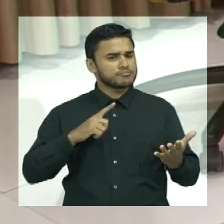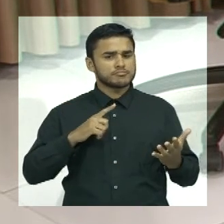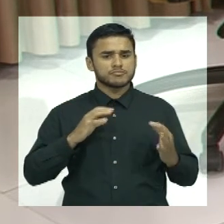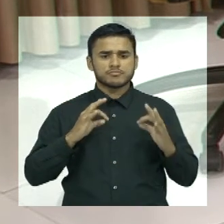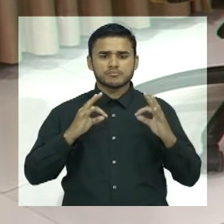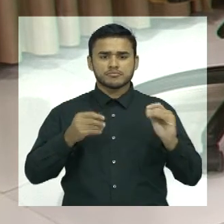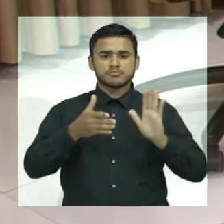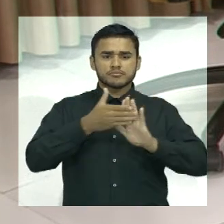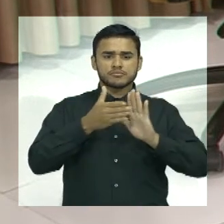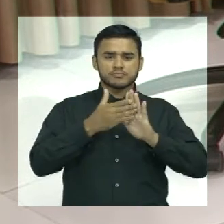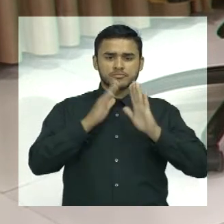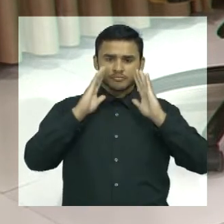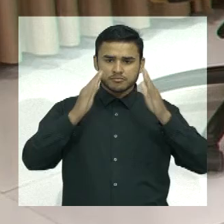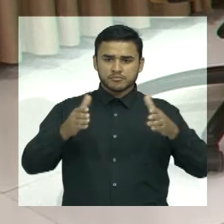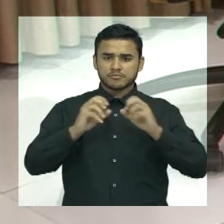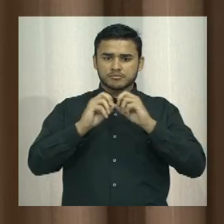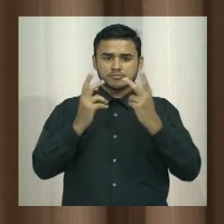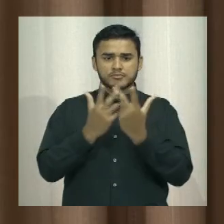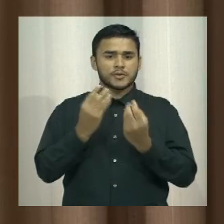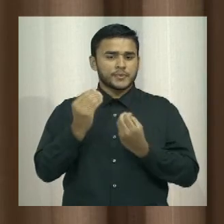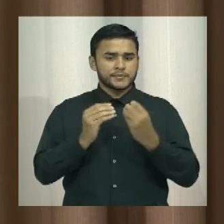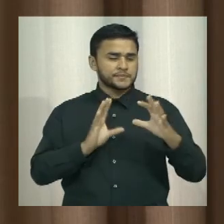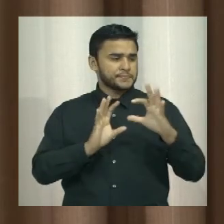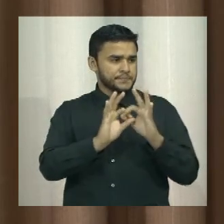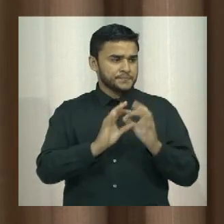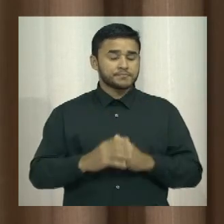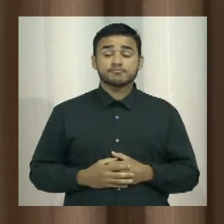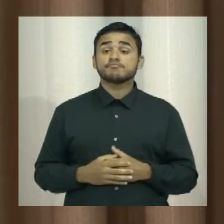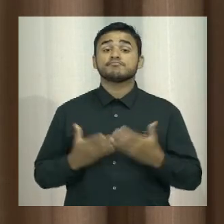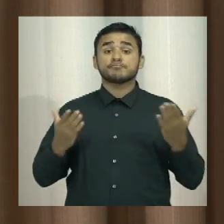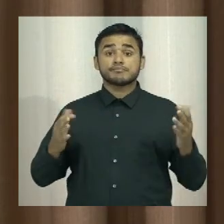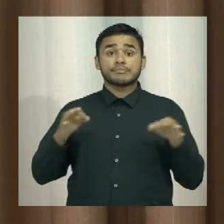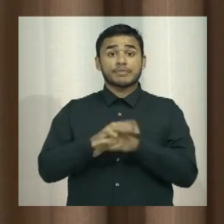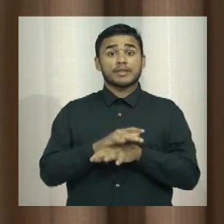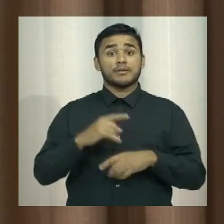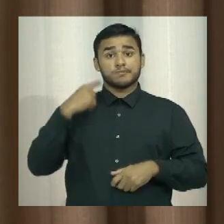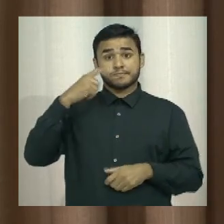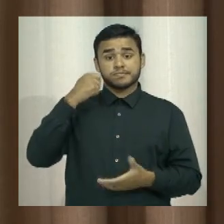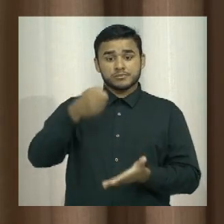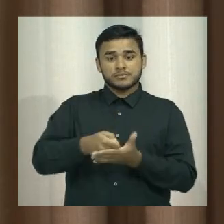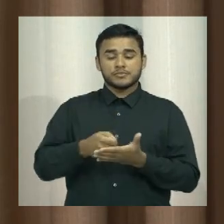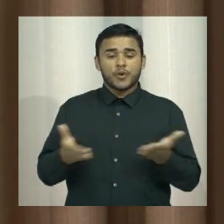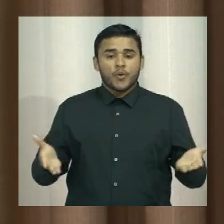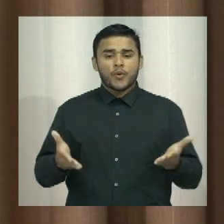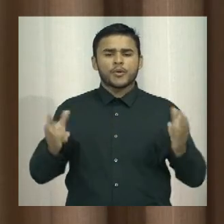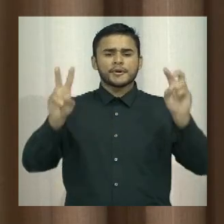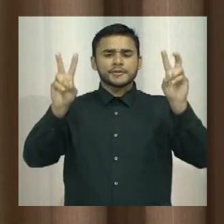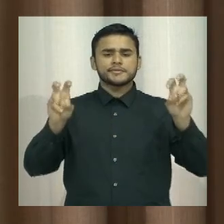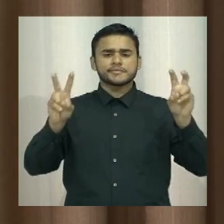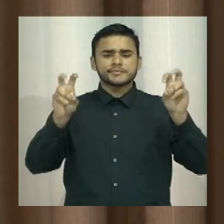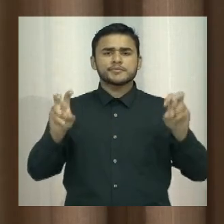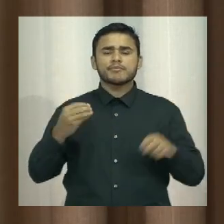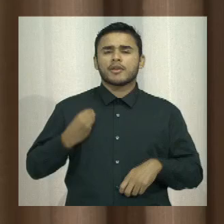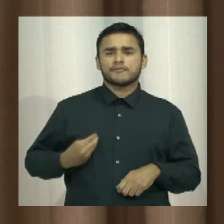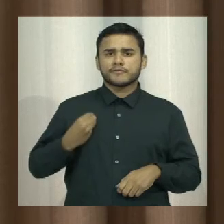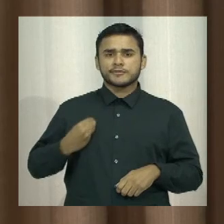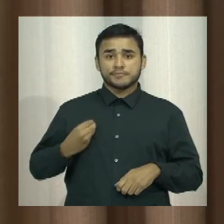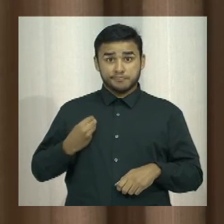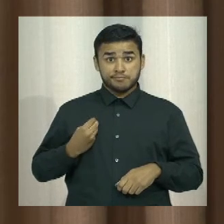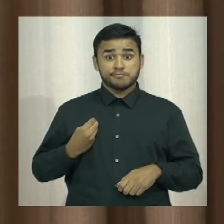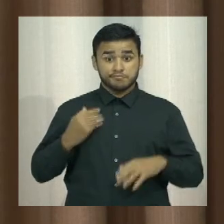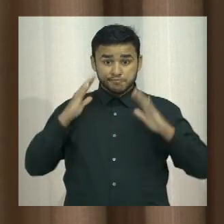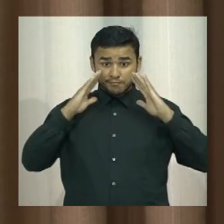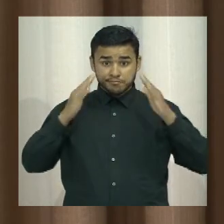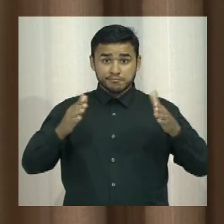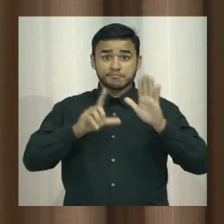essa proposta do Parlamento Municipal. E a gente vai terminando mais um programa Direito, onde hoje a gente falou sobre a questão da vida. Repito,